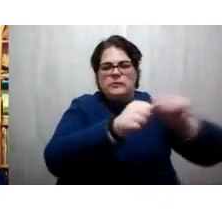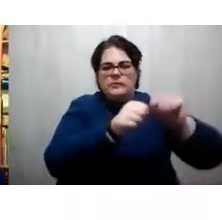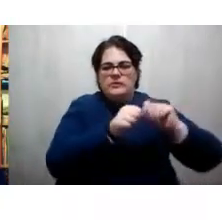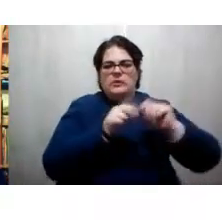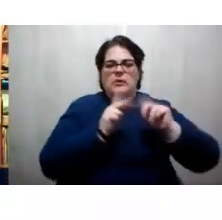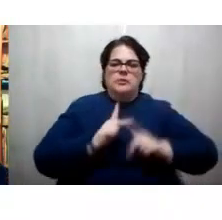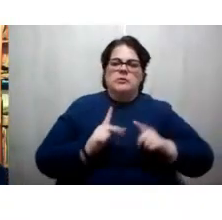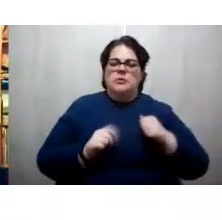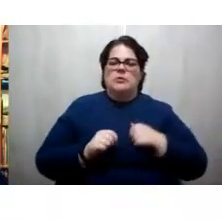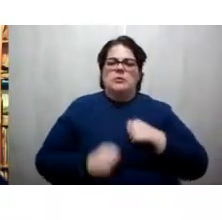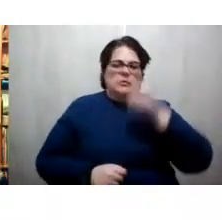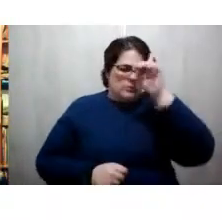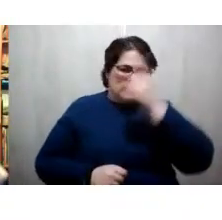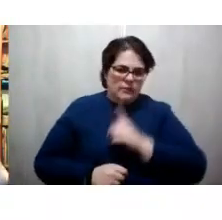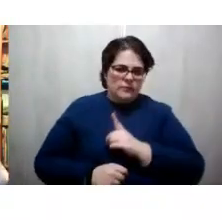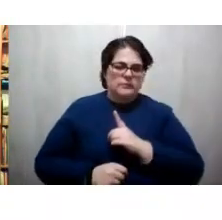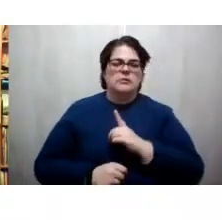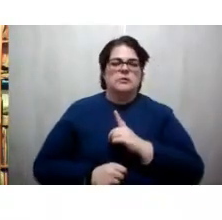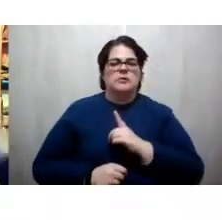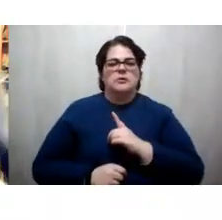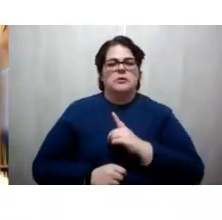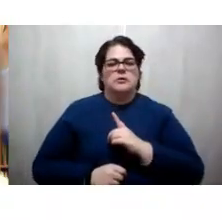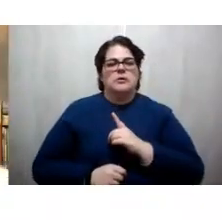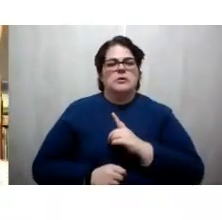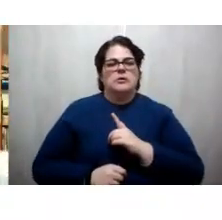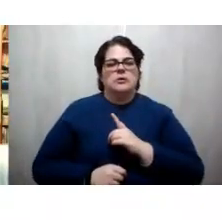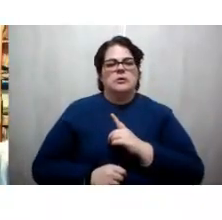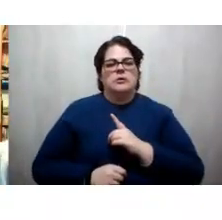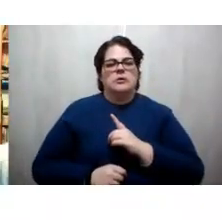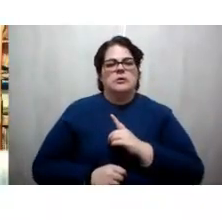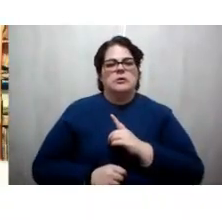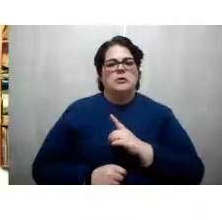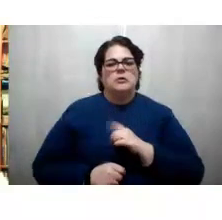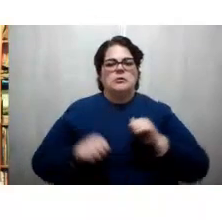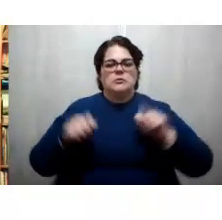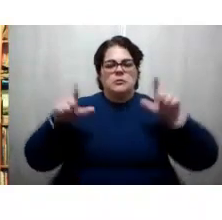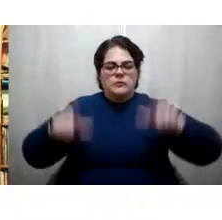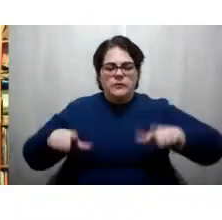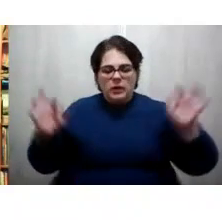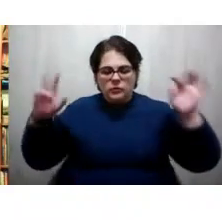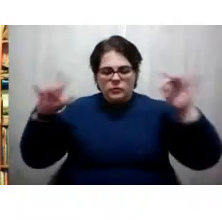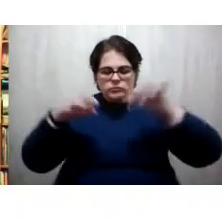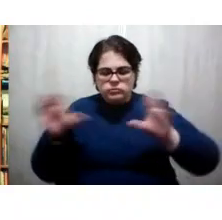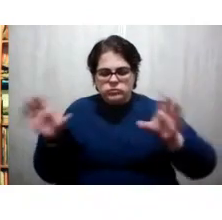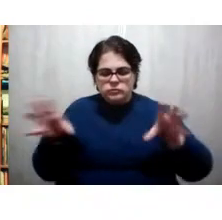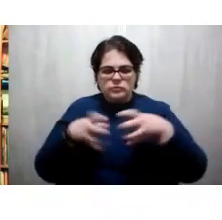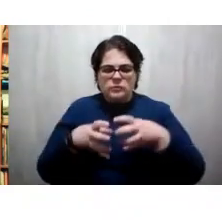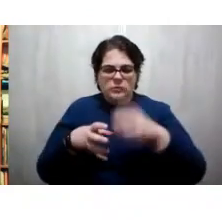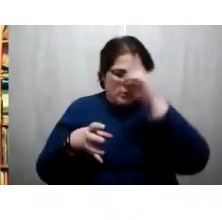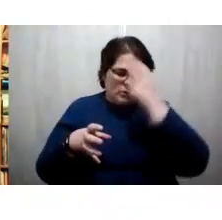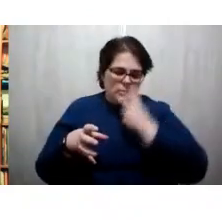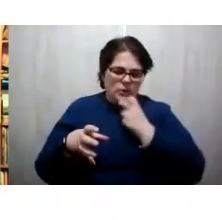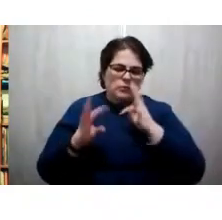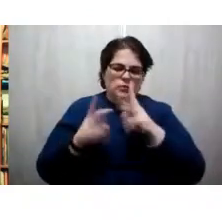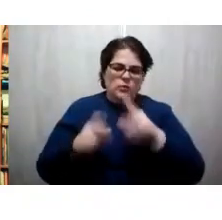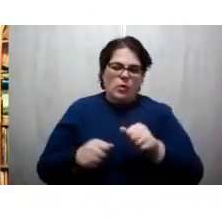com deficiência pudessem ficar em uma determinada seção que